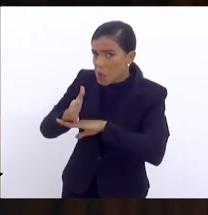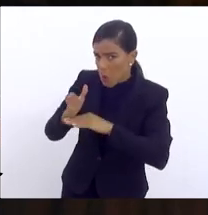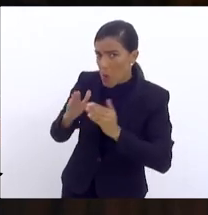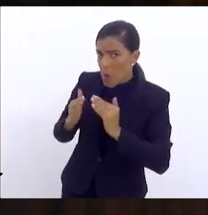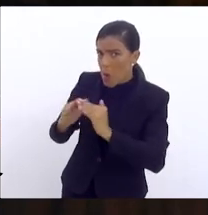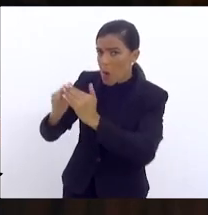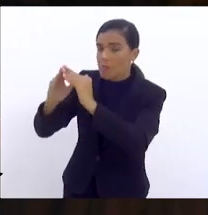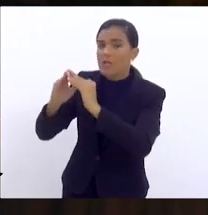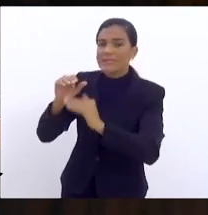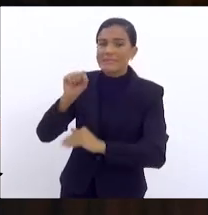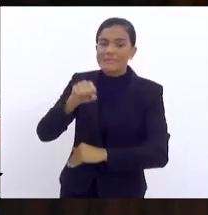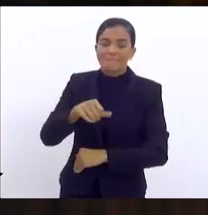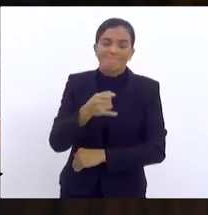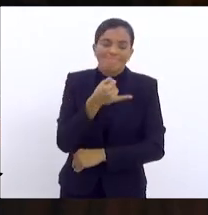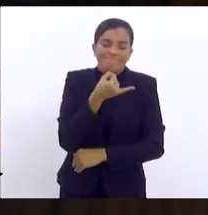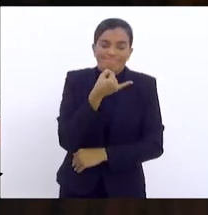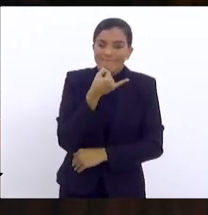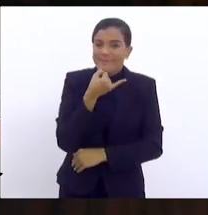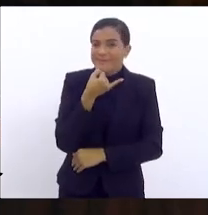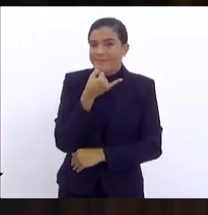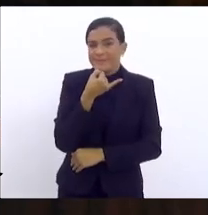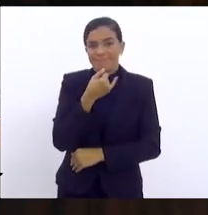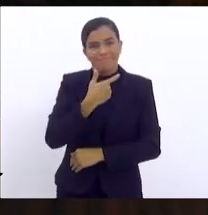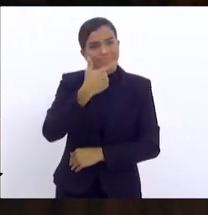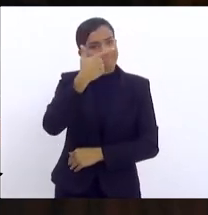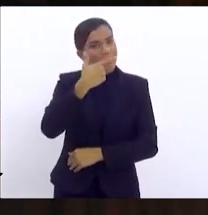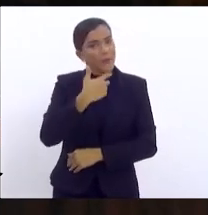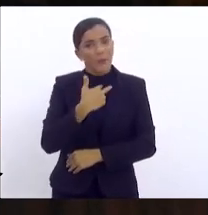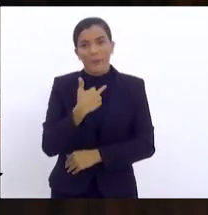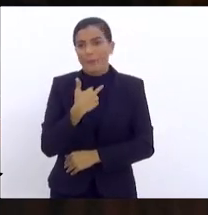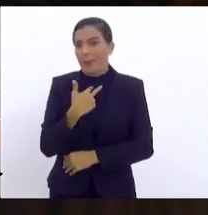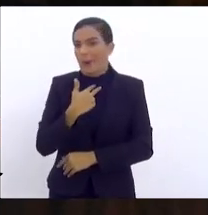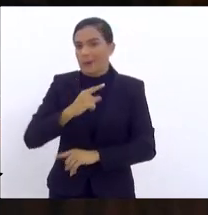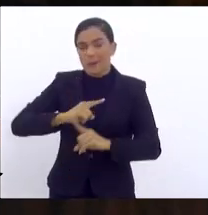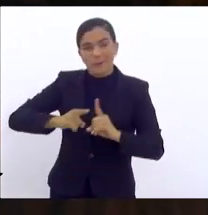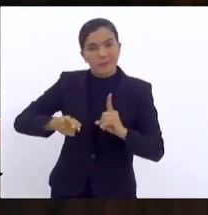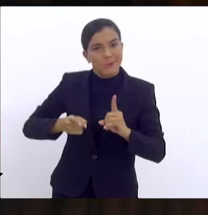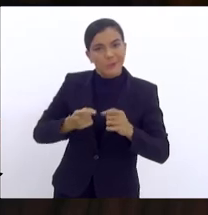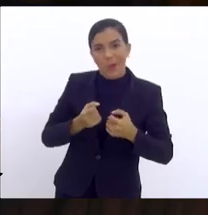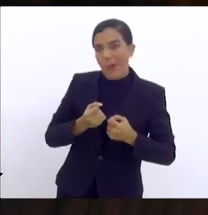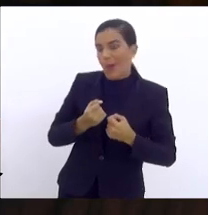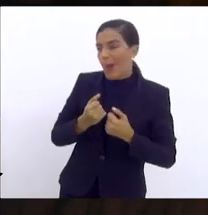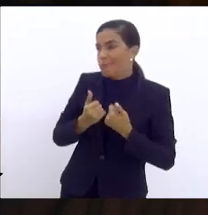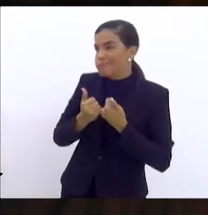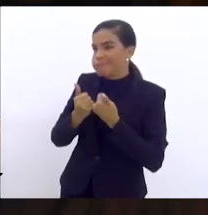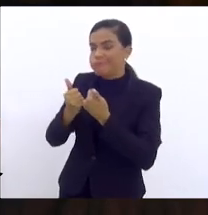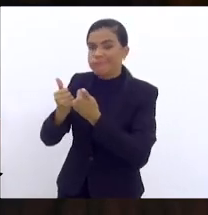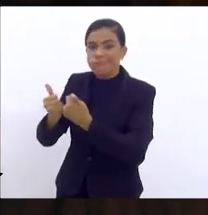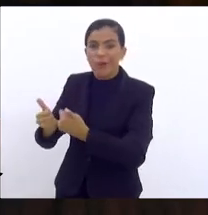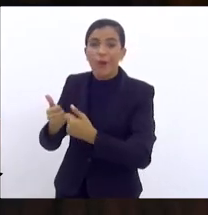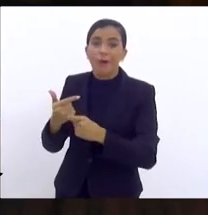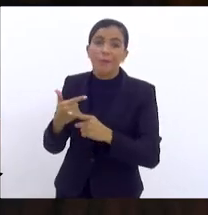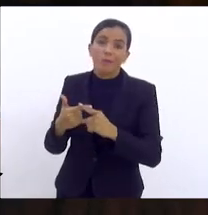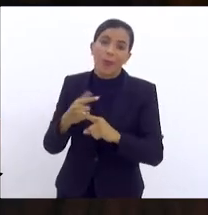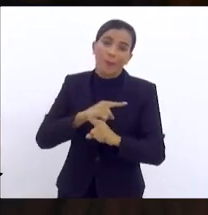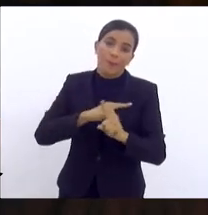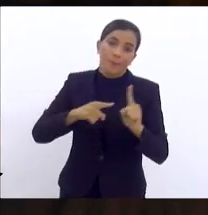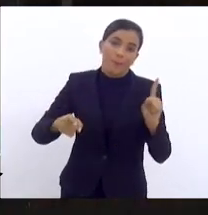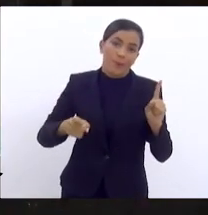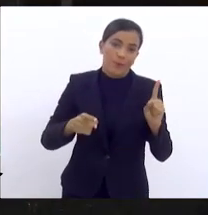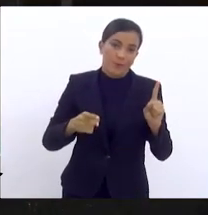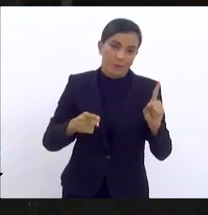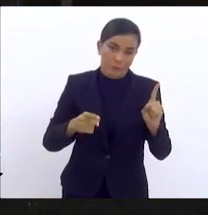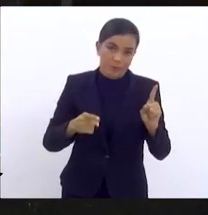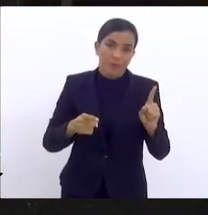entrar ele disse Infelizmente eu não tenho como ir atrás porque estou impossibilitado